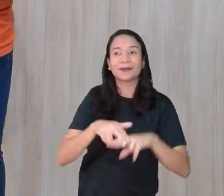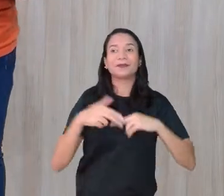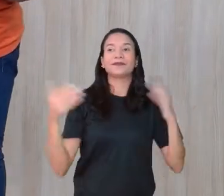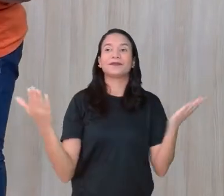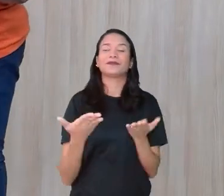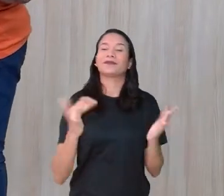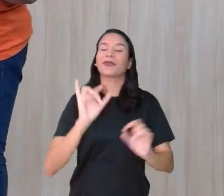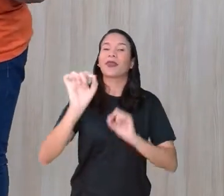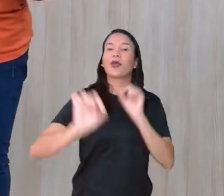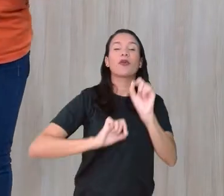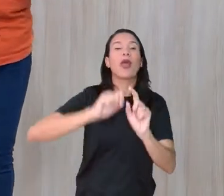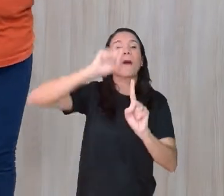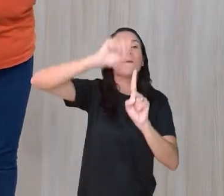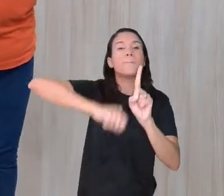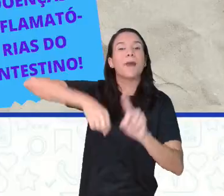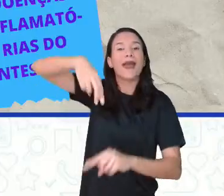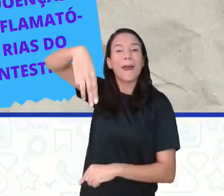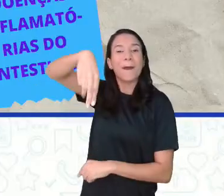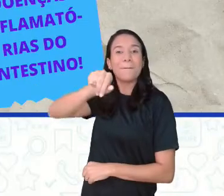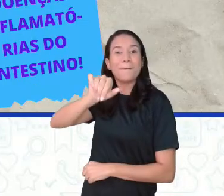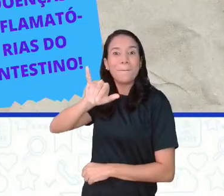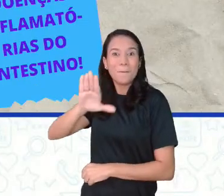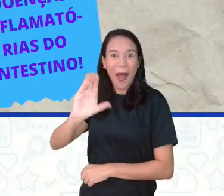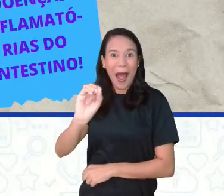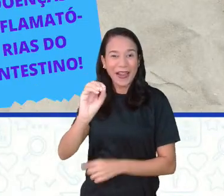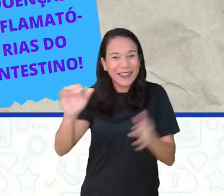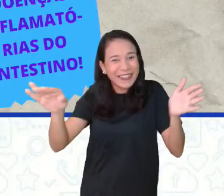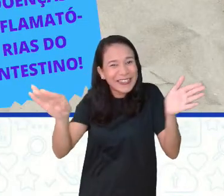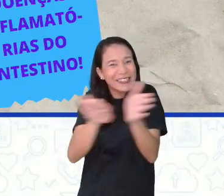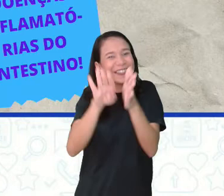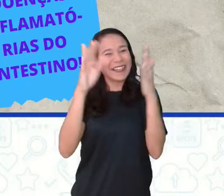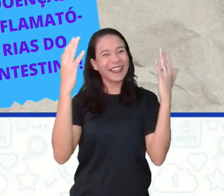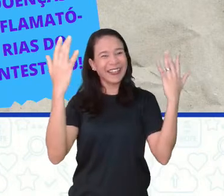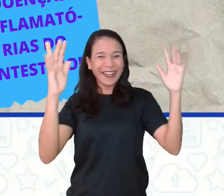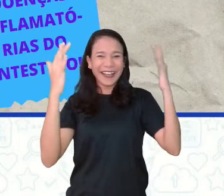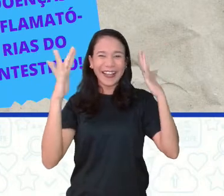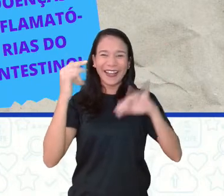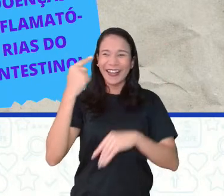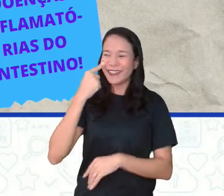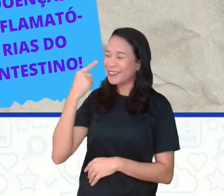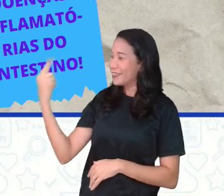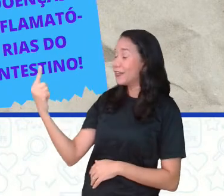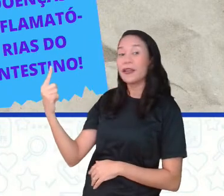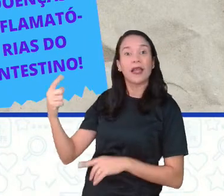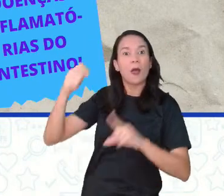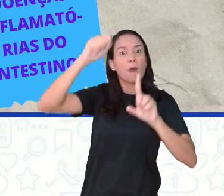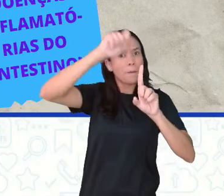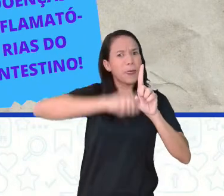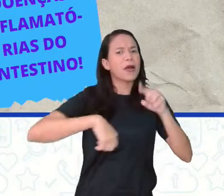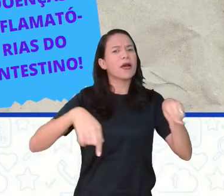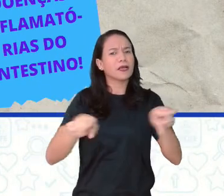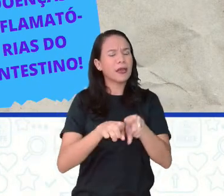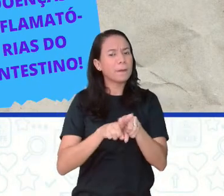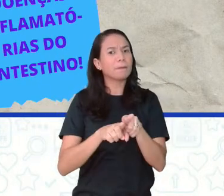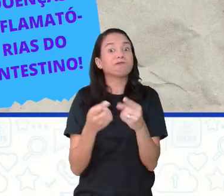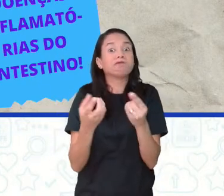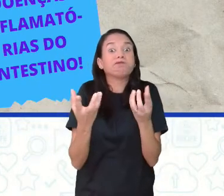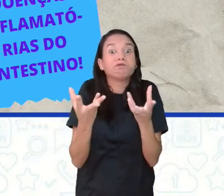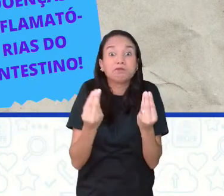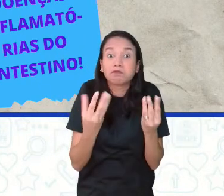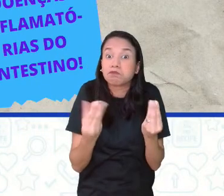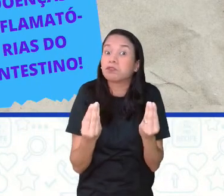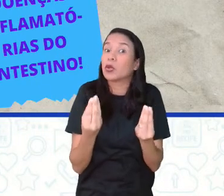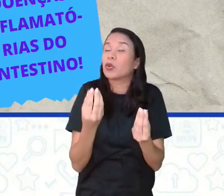vai para a questão de maio, chegou maio, minha gente. E com maio, um mês também de